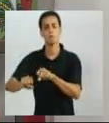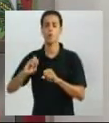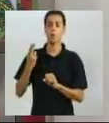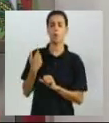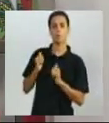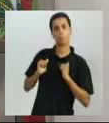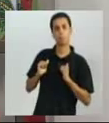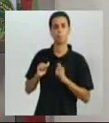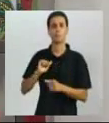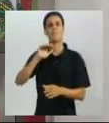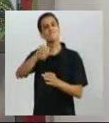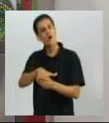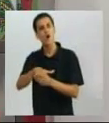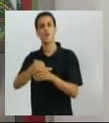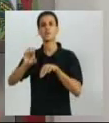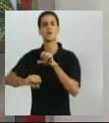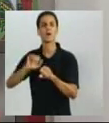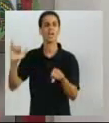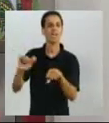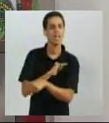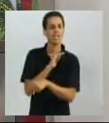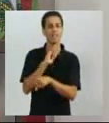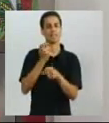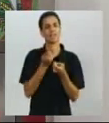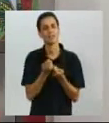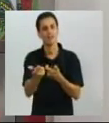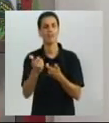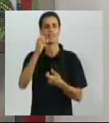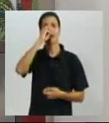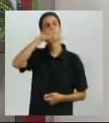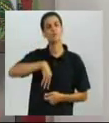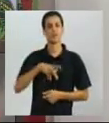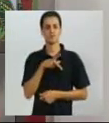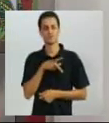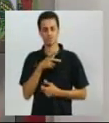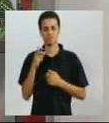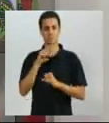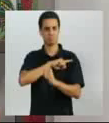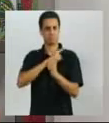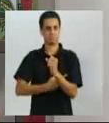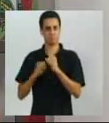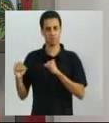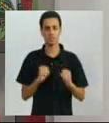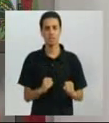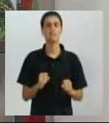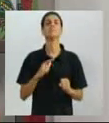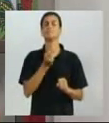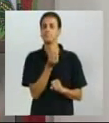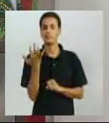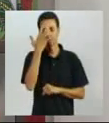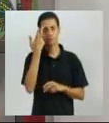voto, abuso do poder econômico e poder político, têm levado muita gente à cadeia. E infelizmente,